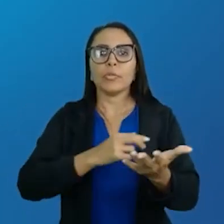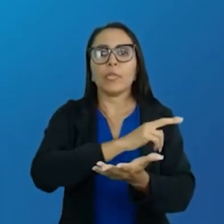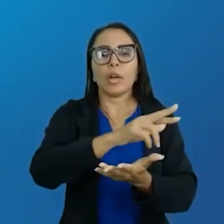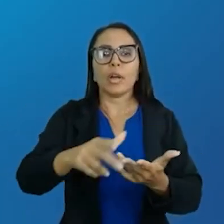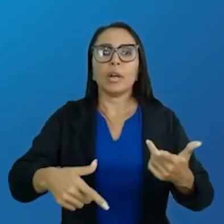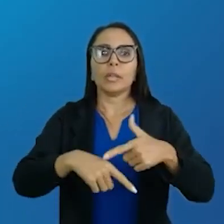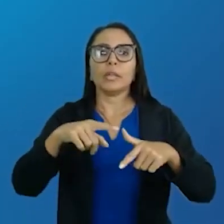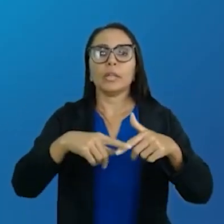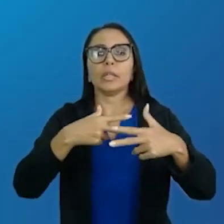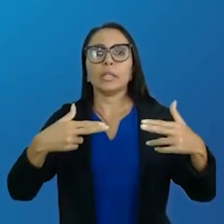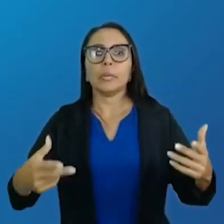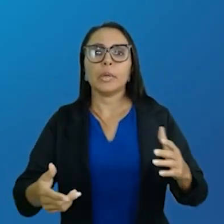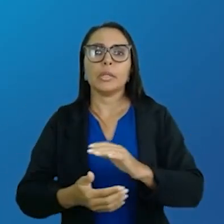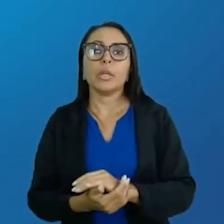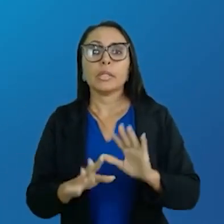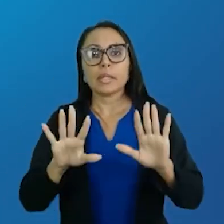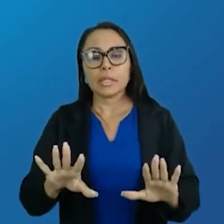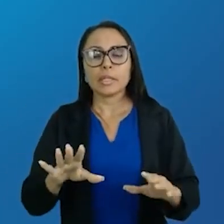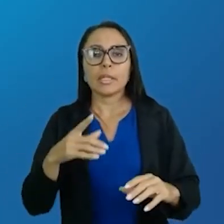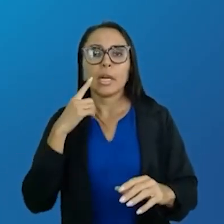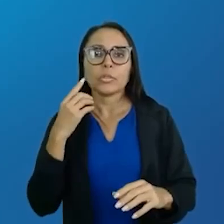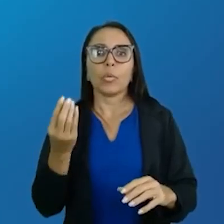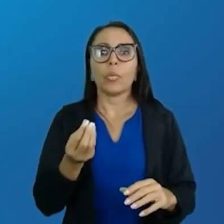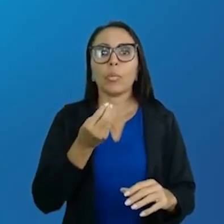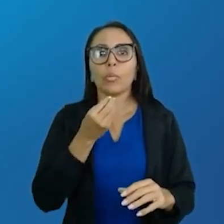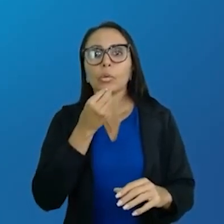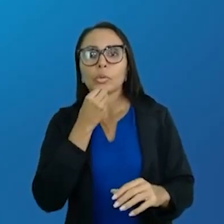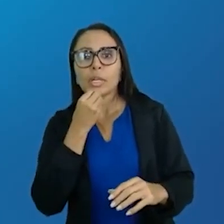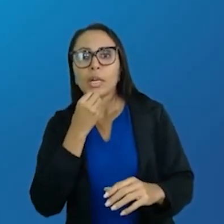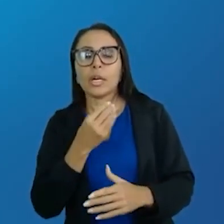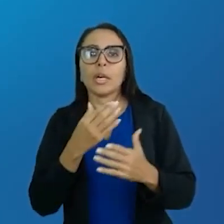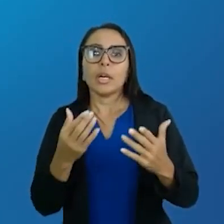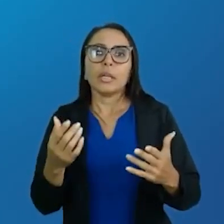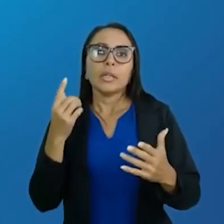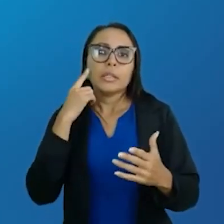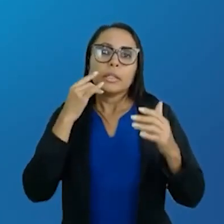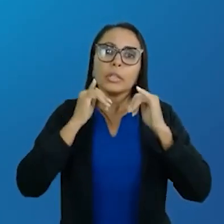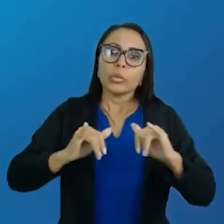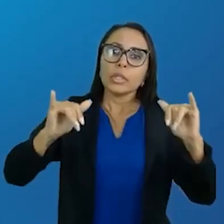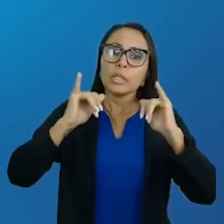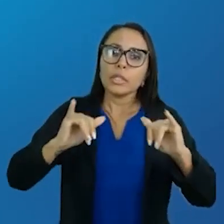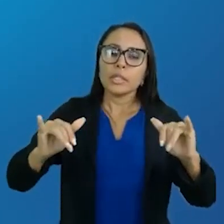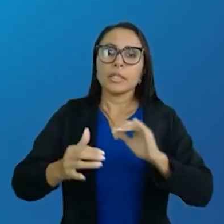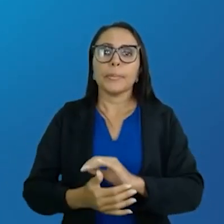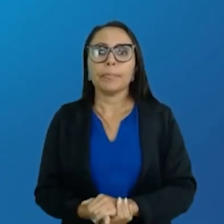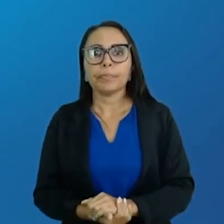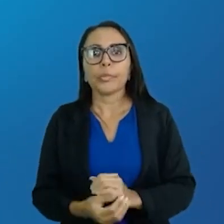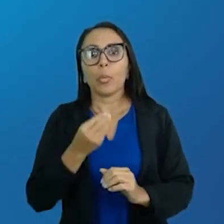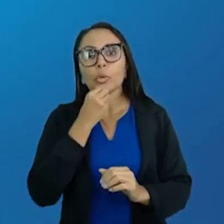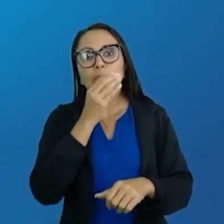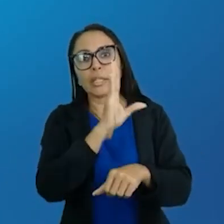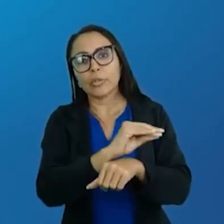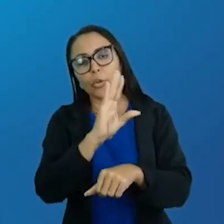essa continuidade. Você traz a continuidade do ambiente, você traz a continuidade, talvez, de notícias, traz a continuidade de